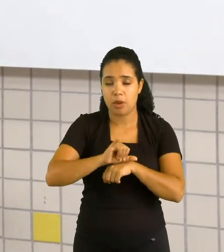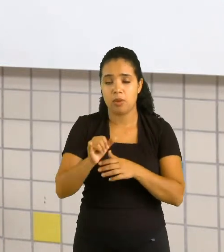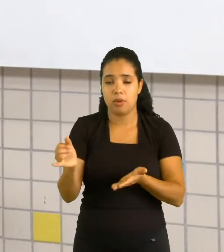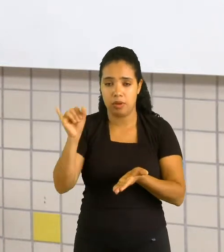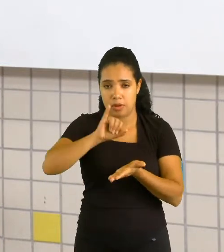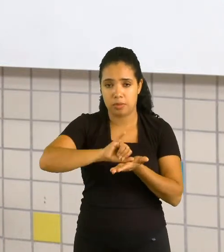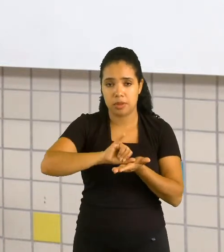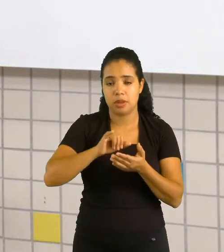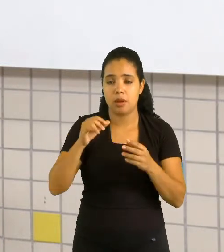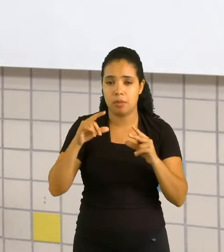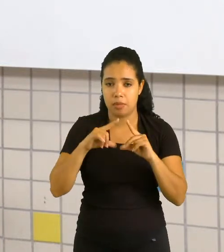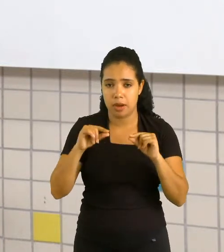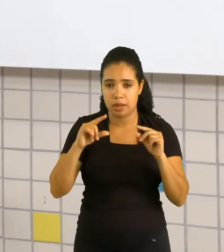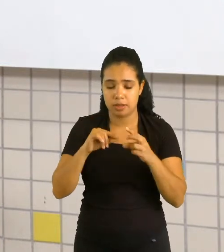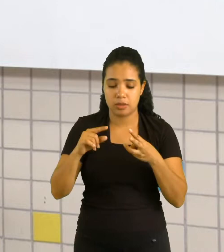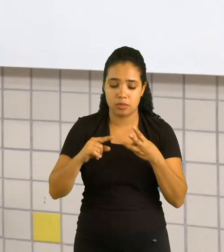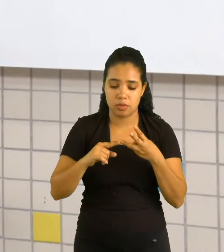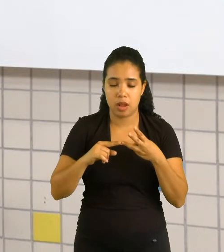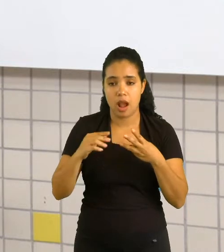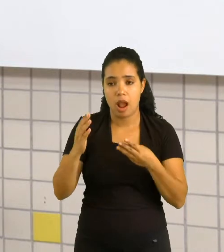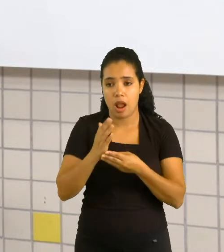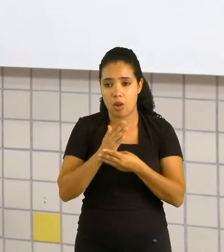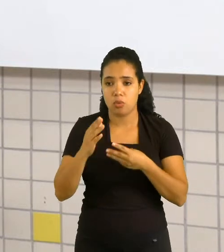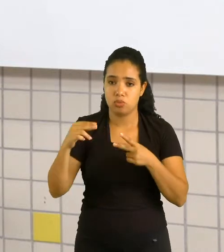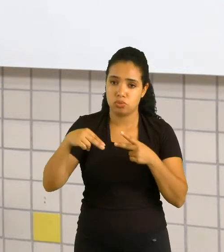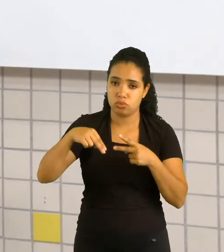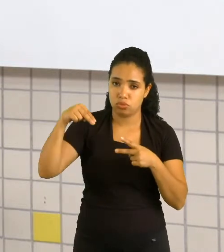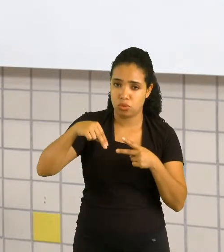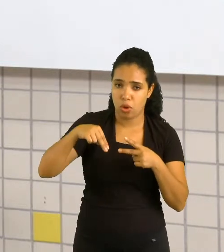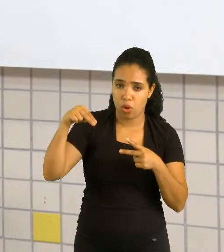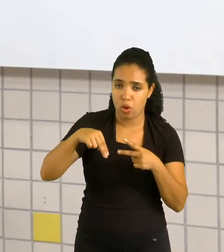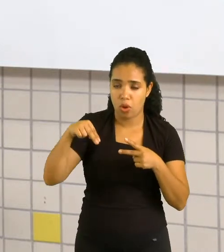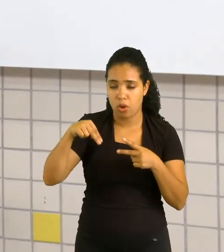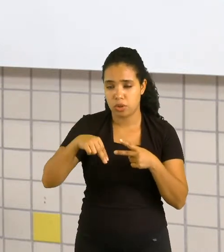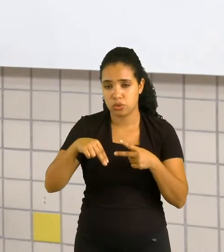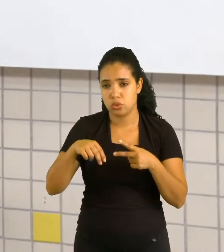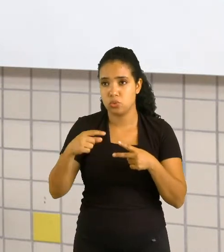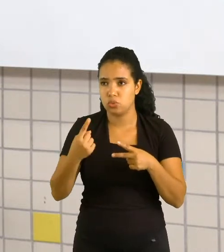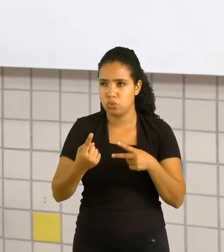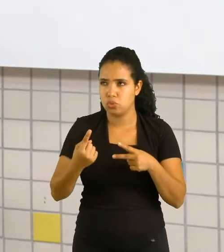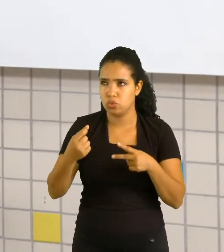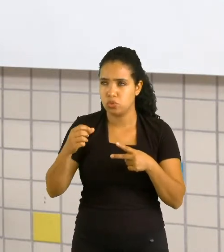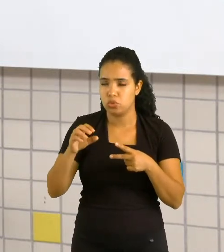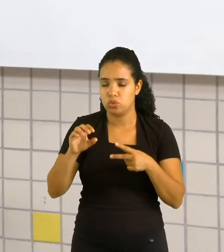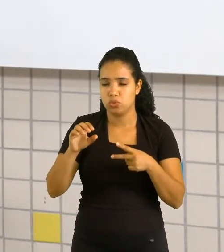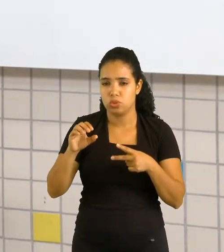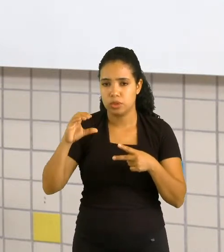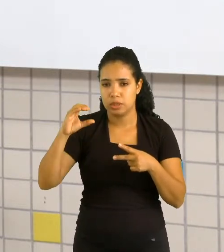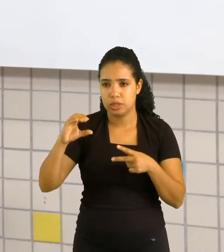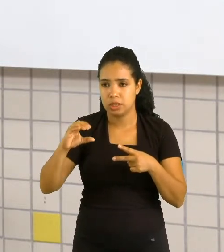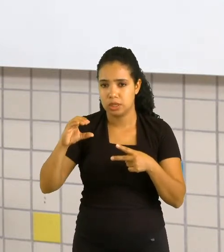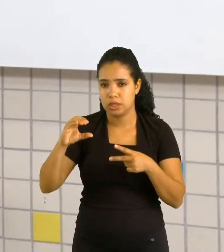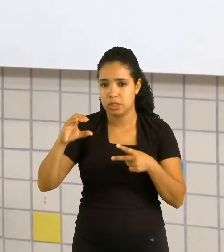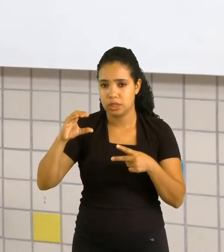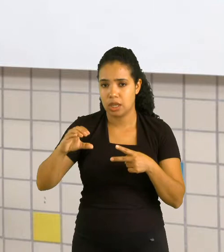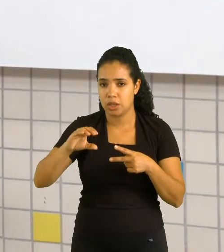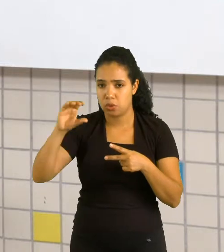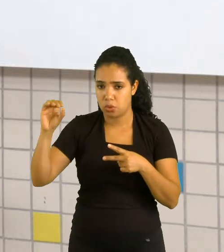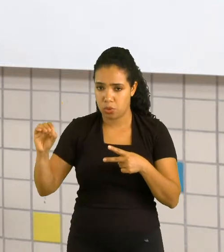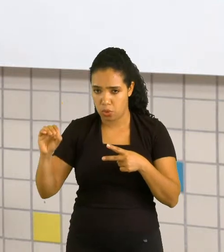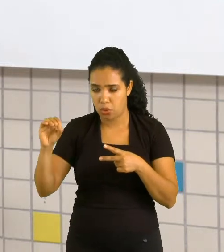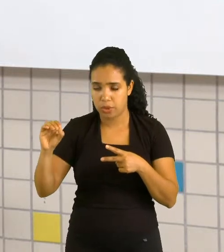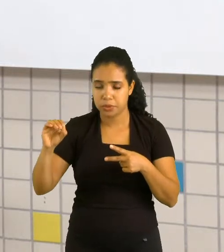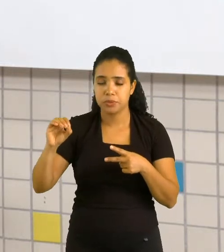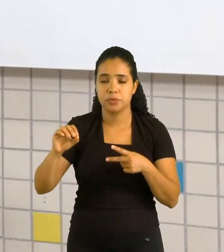alguns estados do Norte e um estado do Centro-Oeste. O terceiro fuso horário engloba